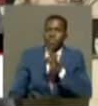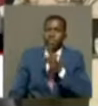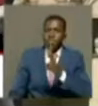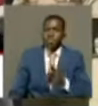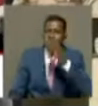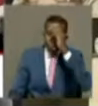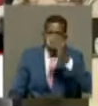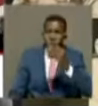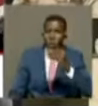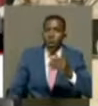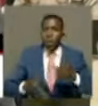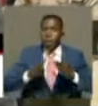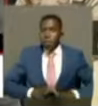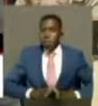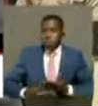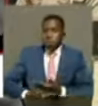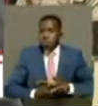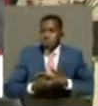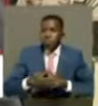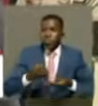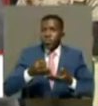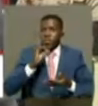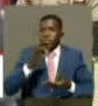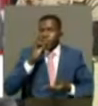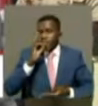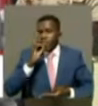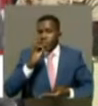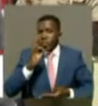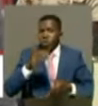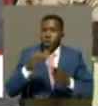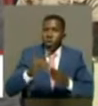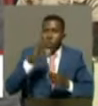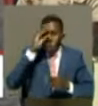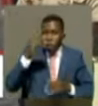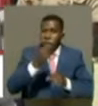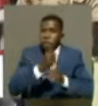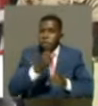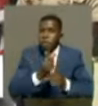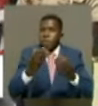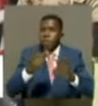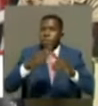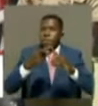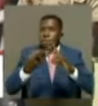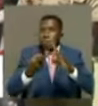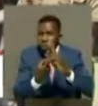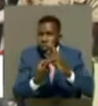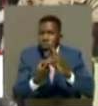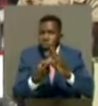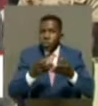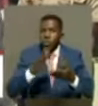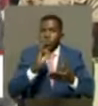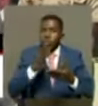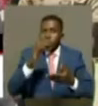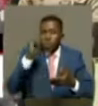que muito fez e muito dedicou-se de facto para podermos